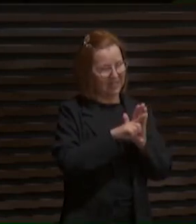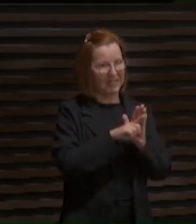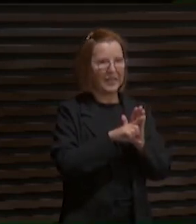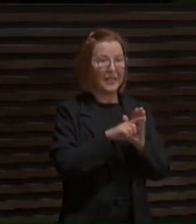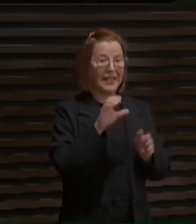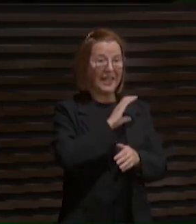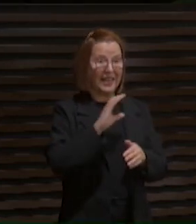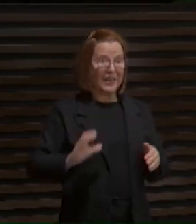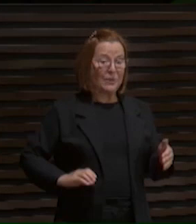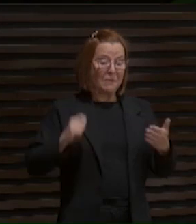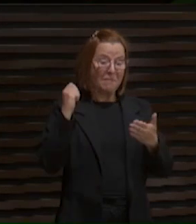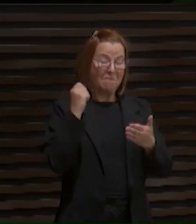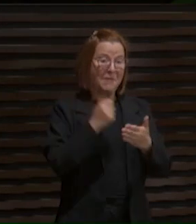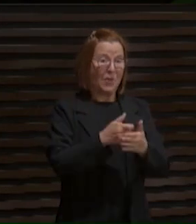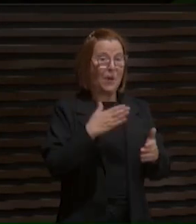Cristo pagou isso.